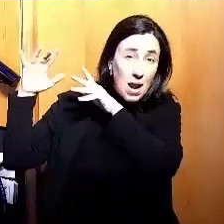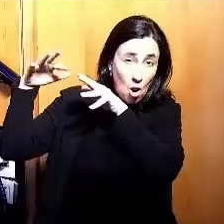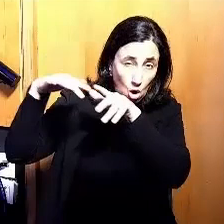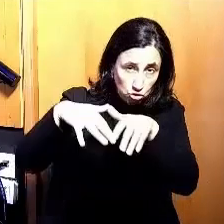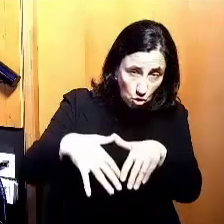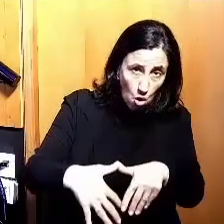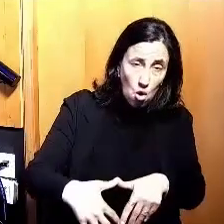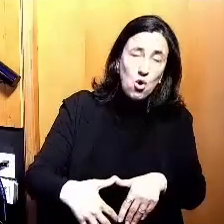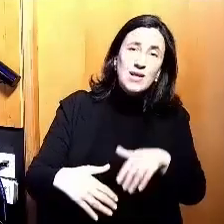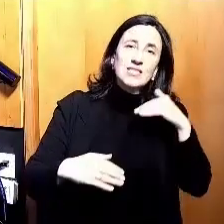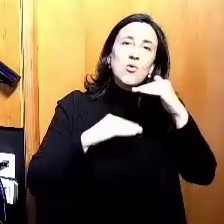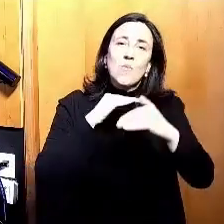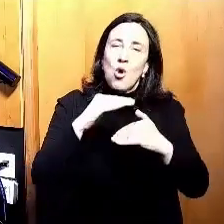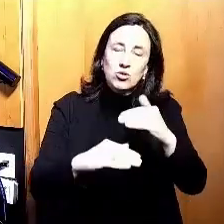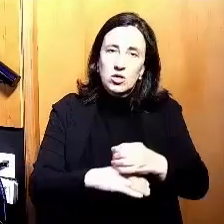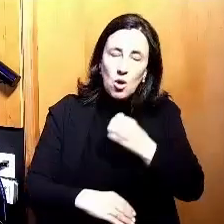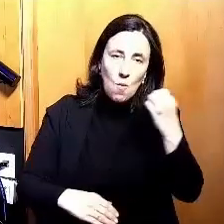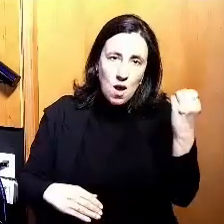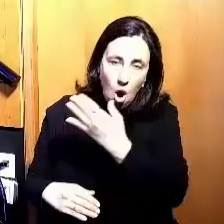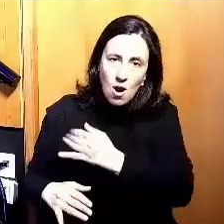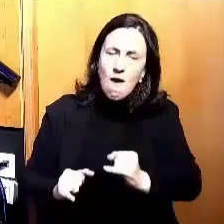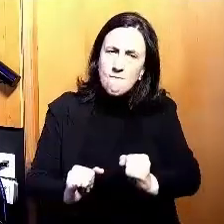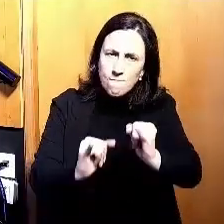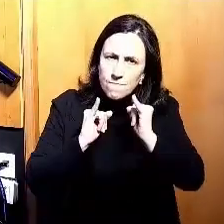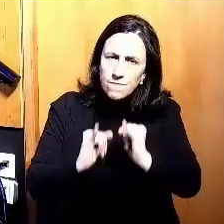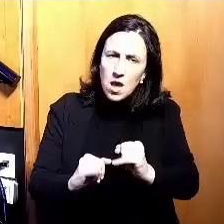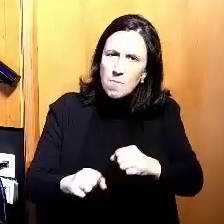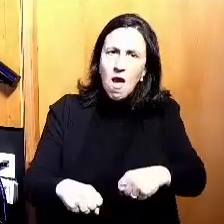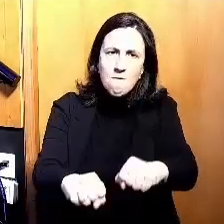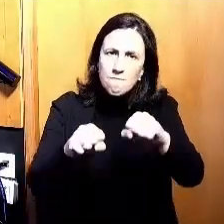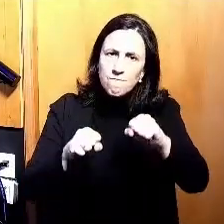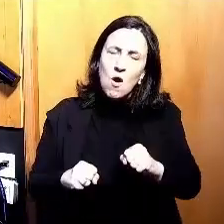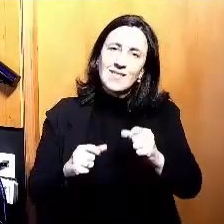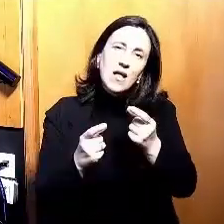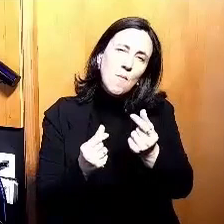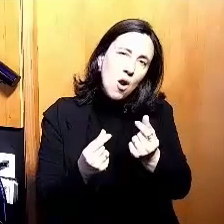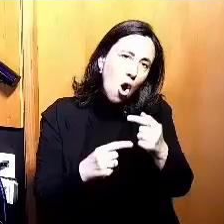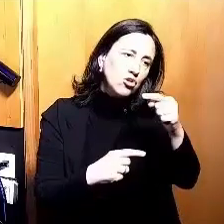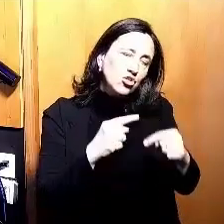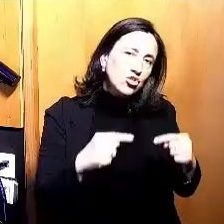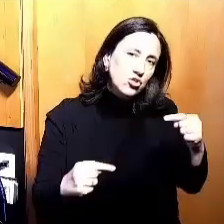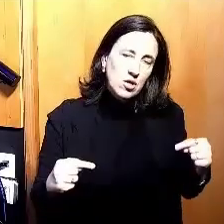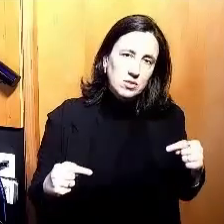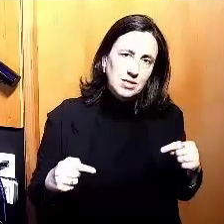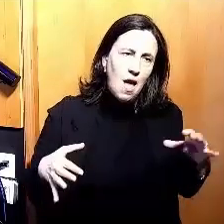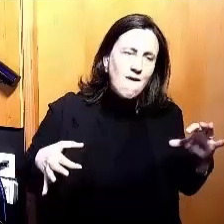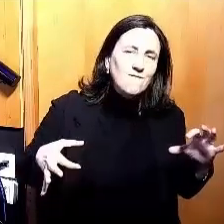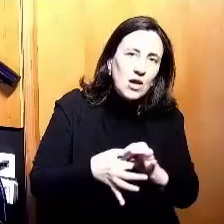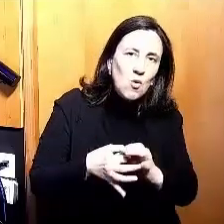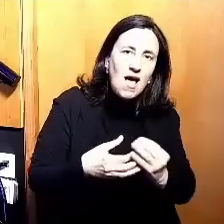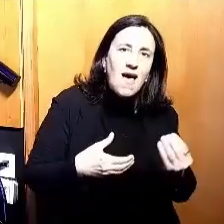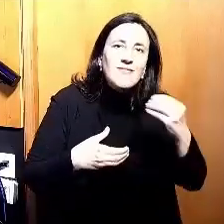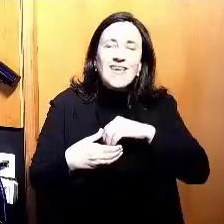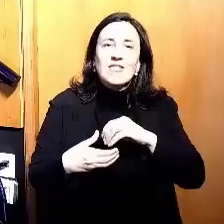para processos mais sólidos, de novo, de infraestrutura, compartilhada entre